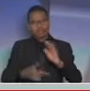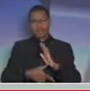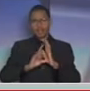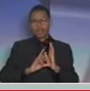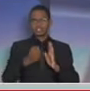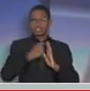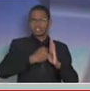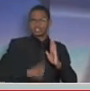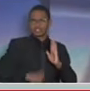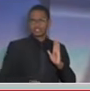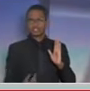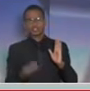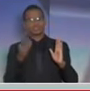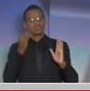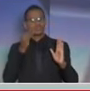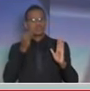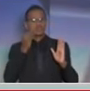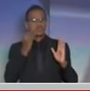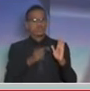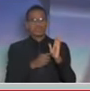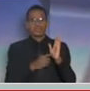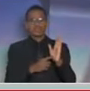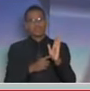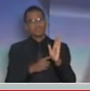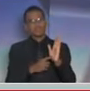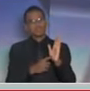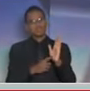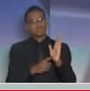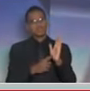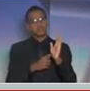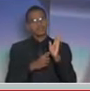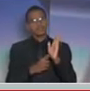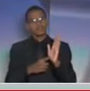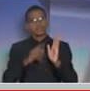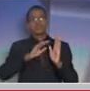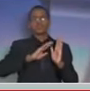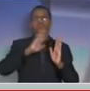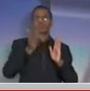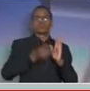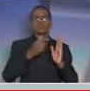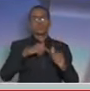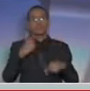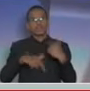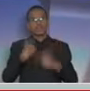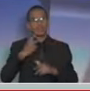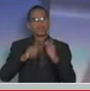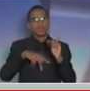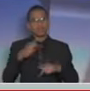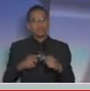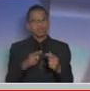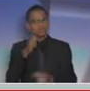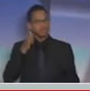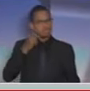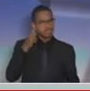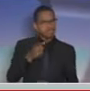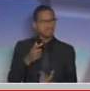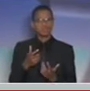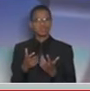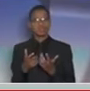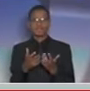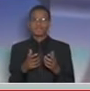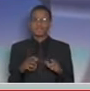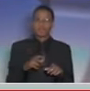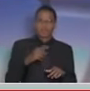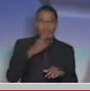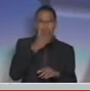escrito, tentando intimidar os servidores públicos, sobretudo os professores e as professoras,